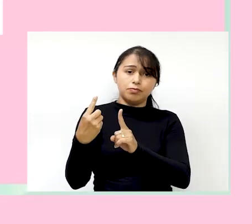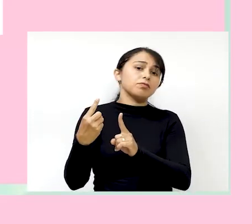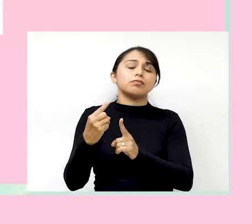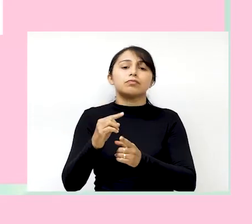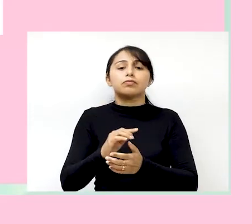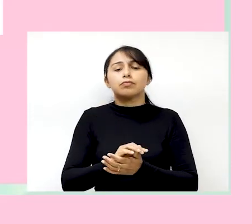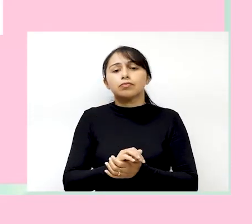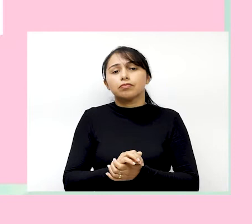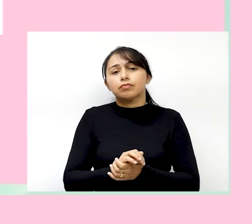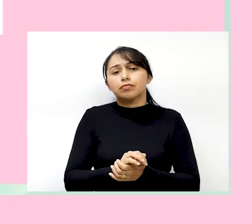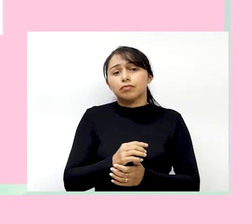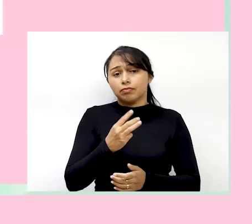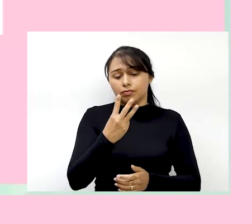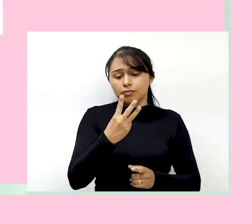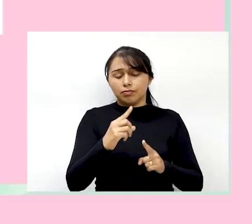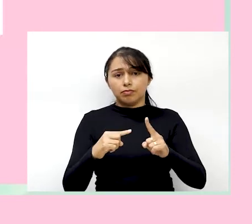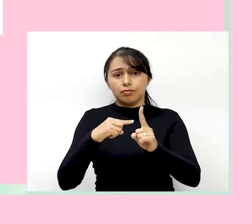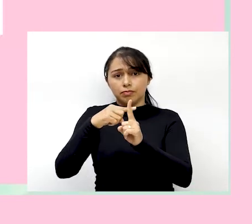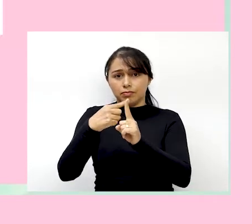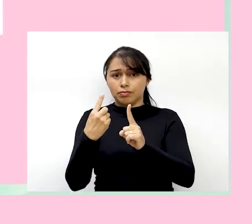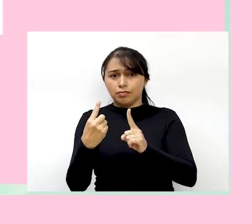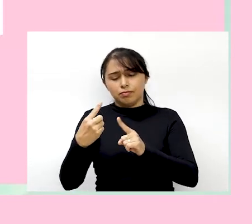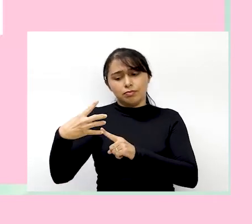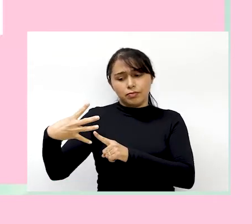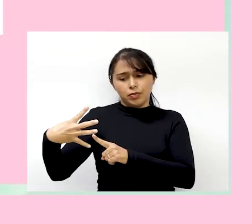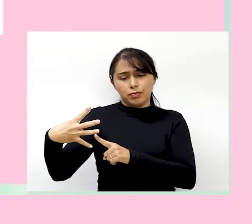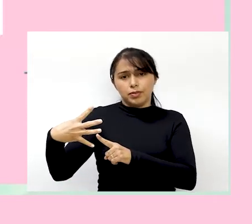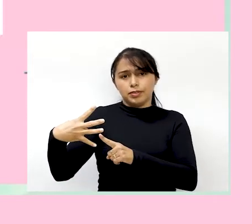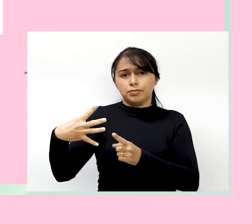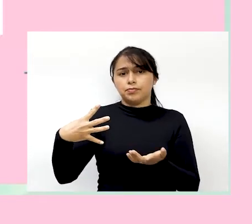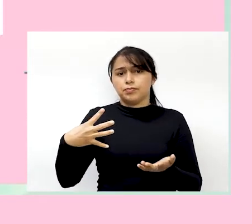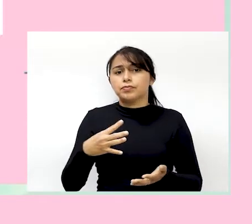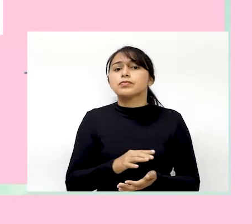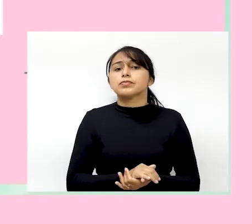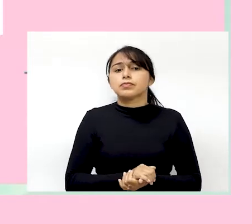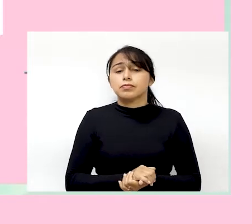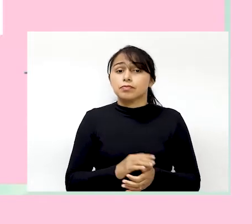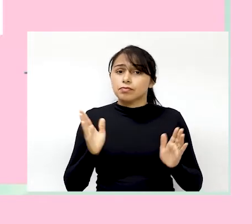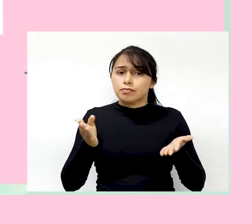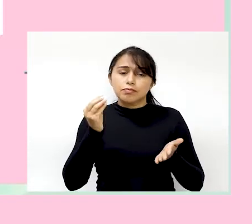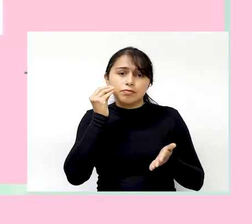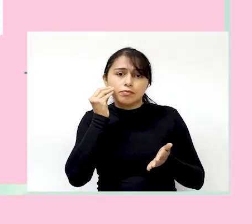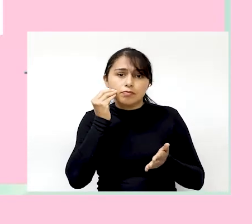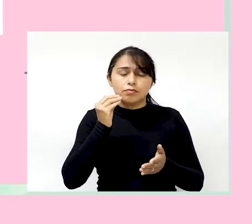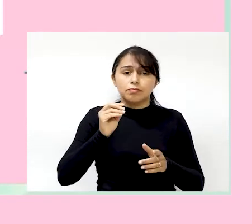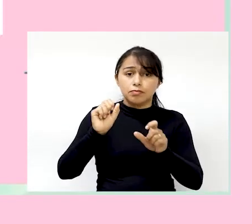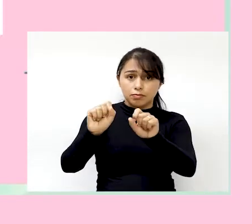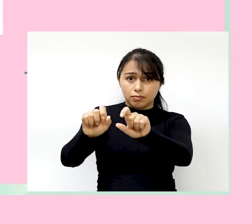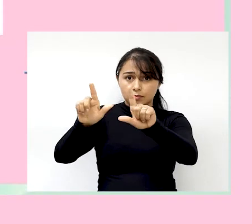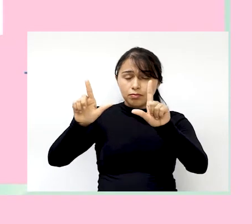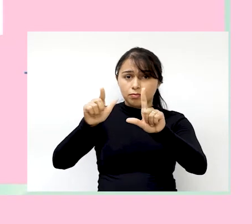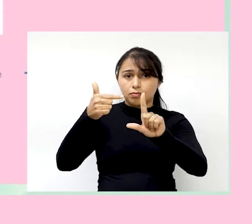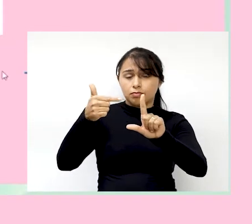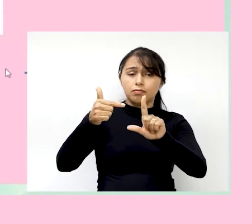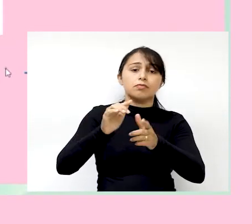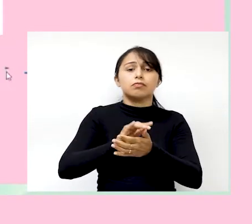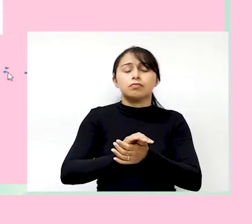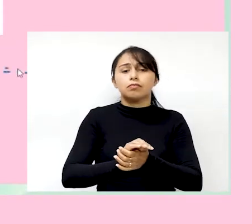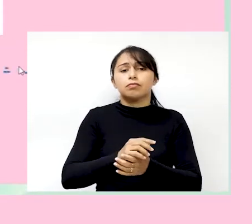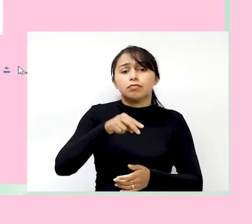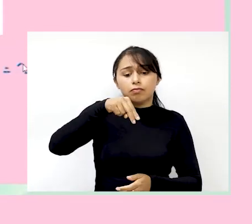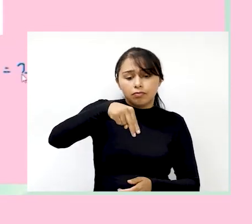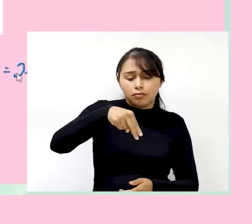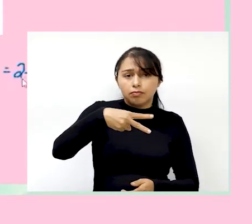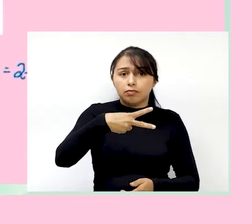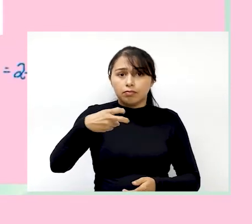Então, dá 3 mais 1, que é igual a 4. Então, vamos ver aqui agora 3n mais 1. Quando n